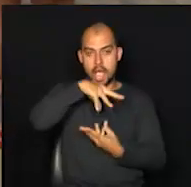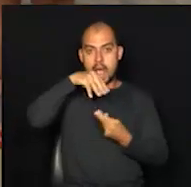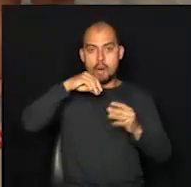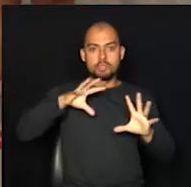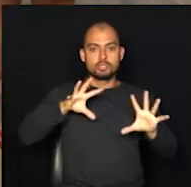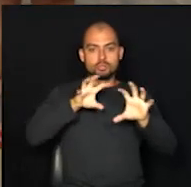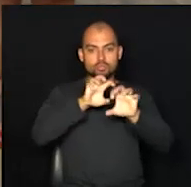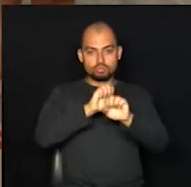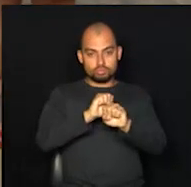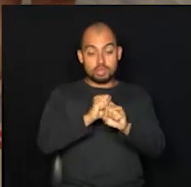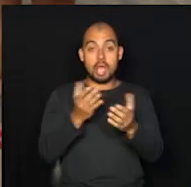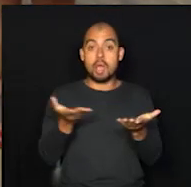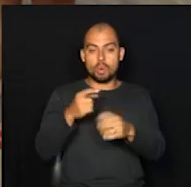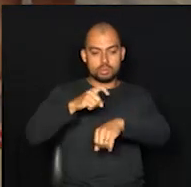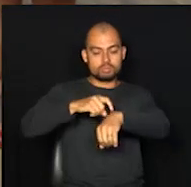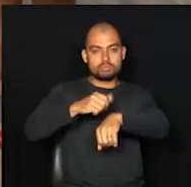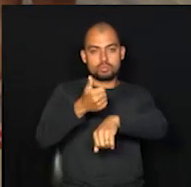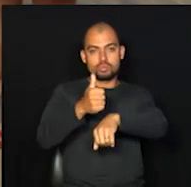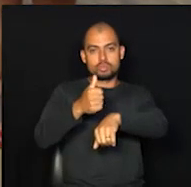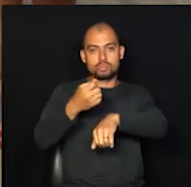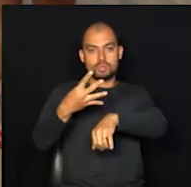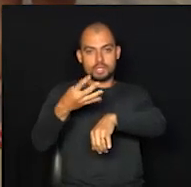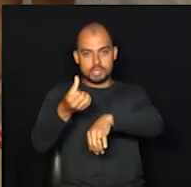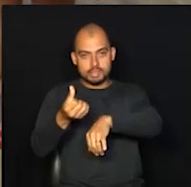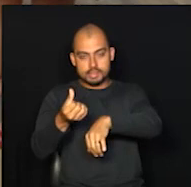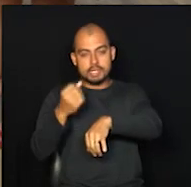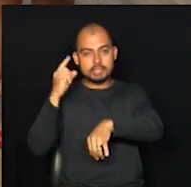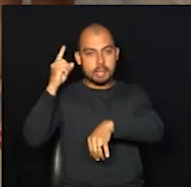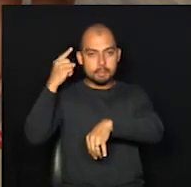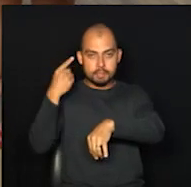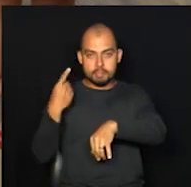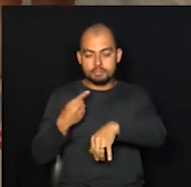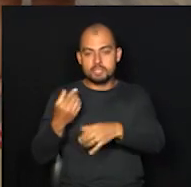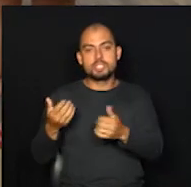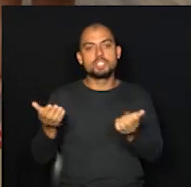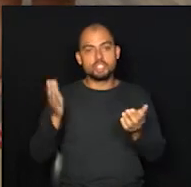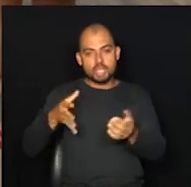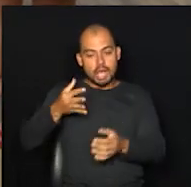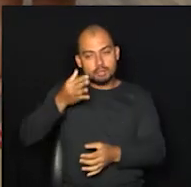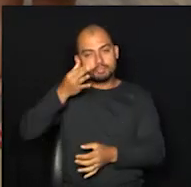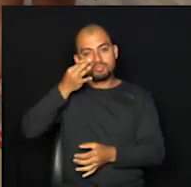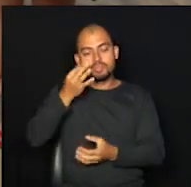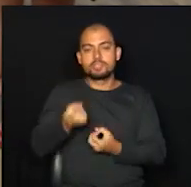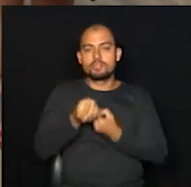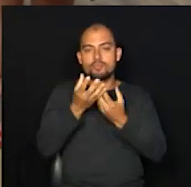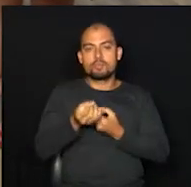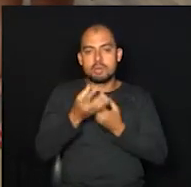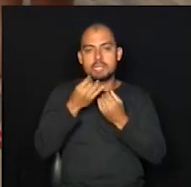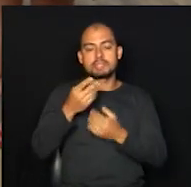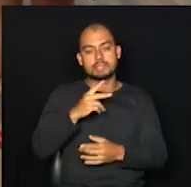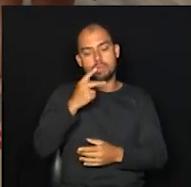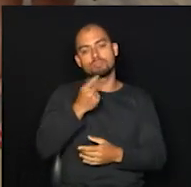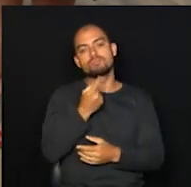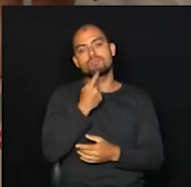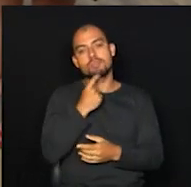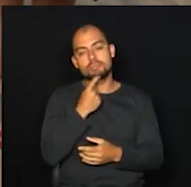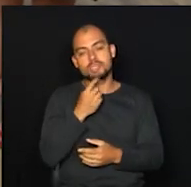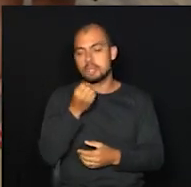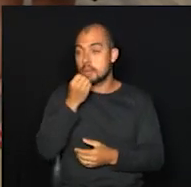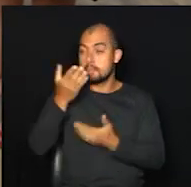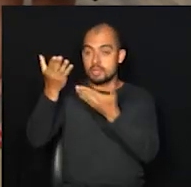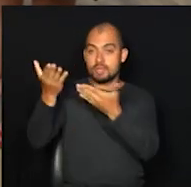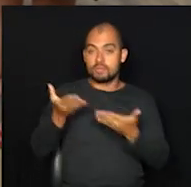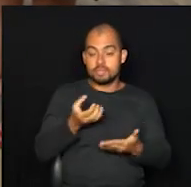Vamos fazer o seguinte, 11 horas e 46 minutos, Mina Abreu já está nos nossos estúdios com as notícias da metrópole. Seja bem-vinda, boa